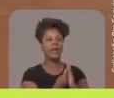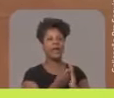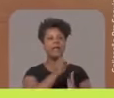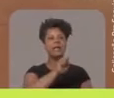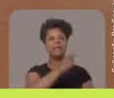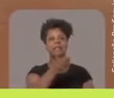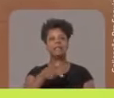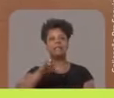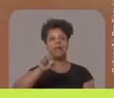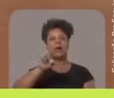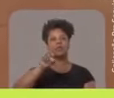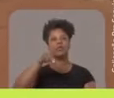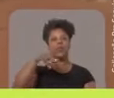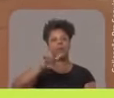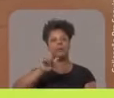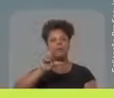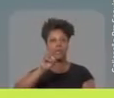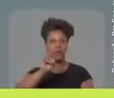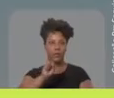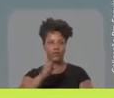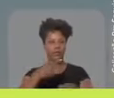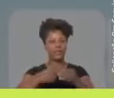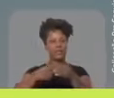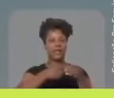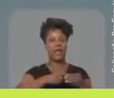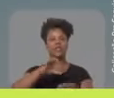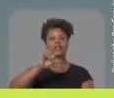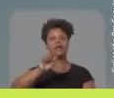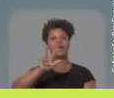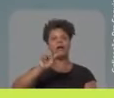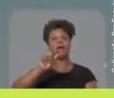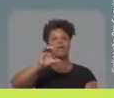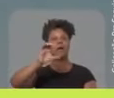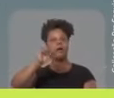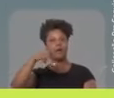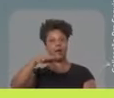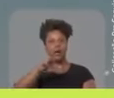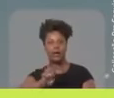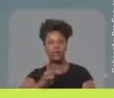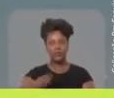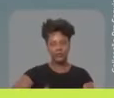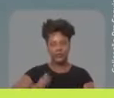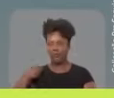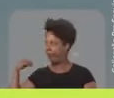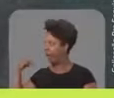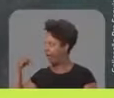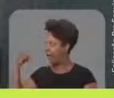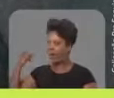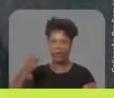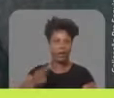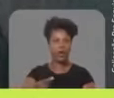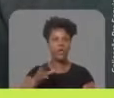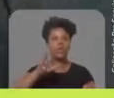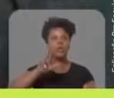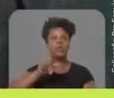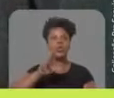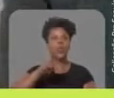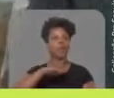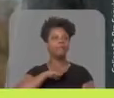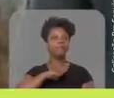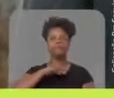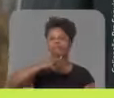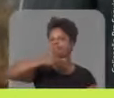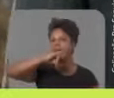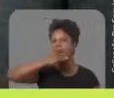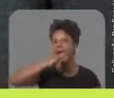São Domingos, município de Cavalcante. Esse povo viveu aqui a vida toda, centenários. Nunca tiveram